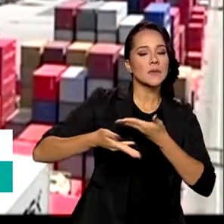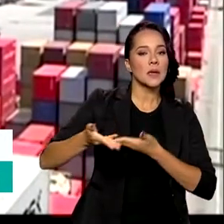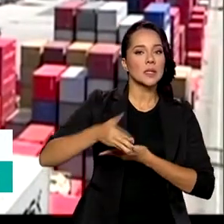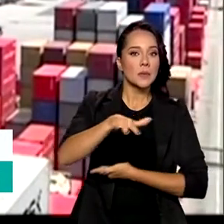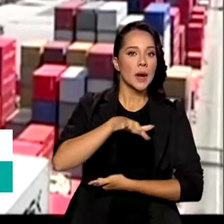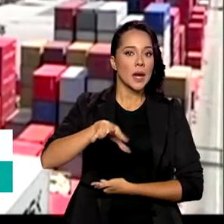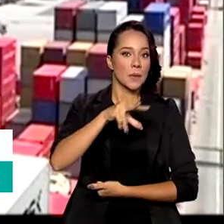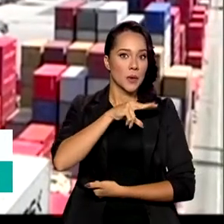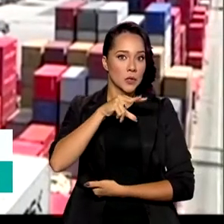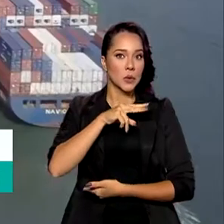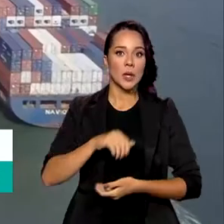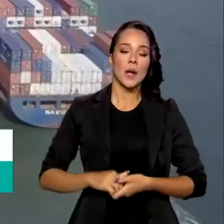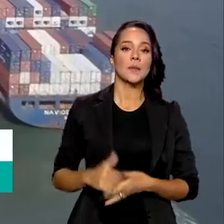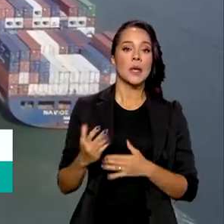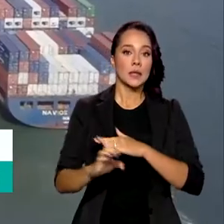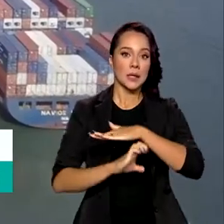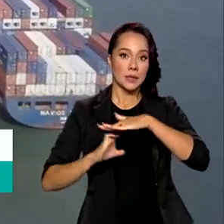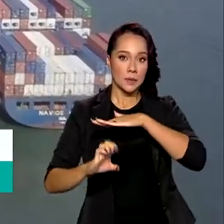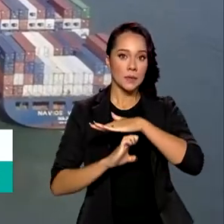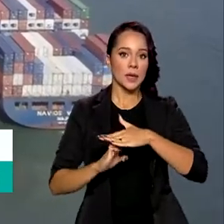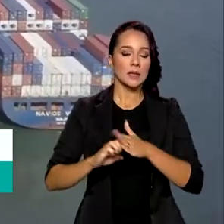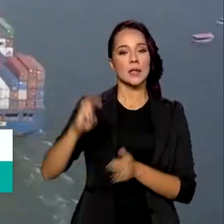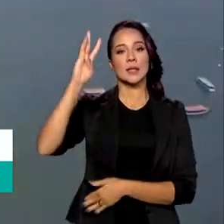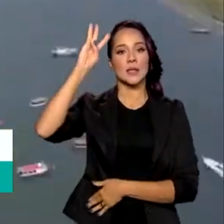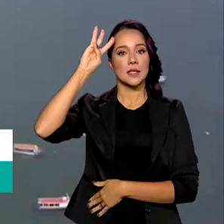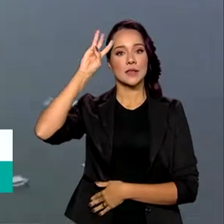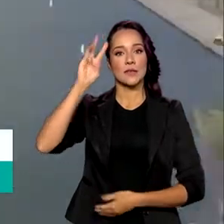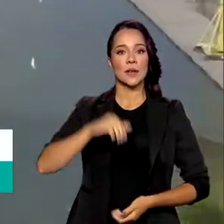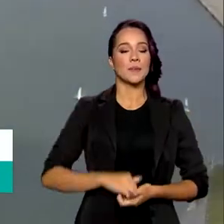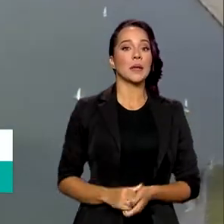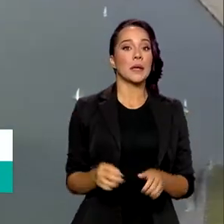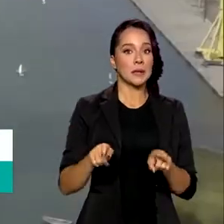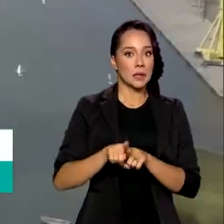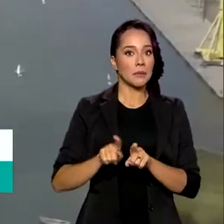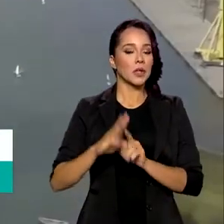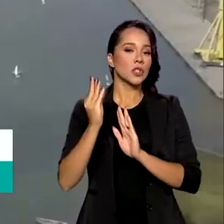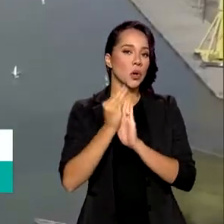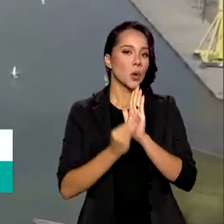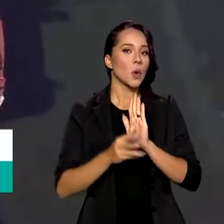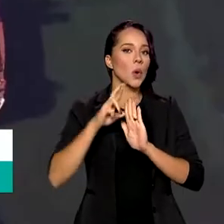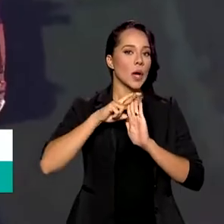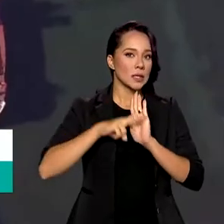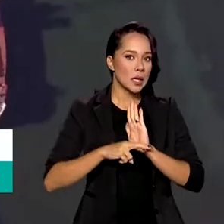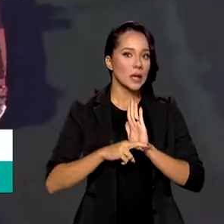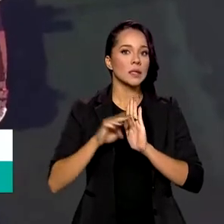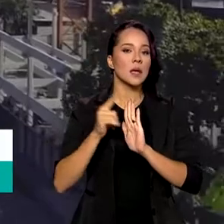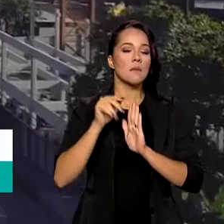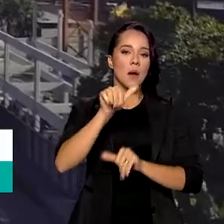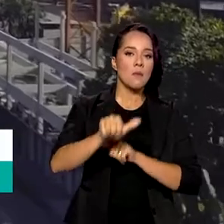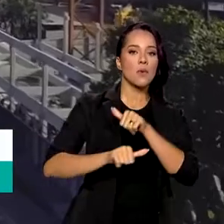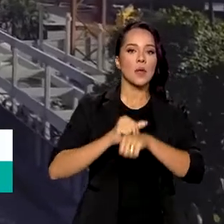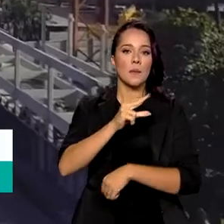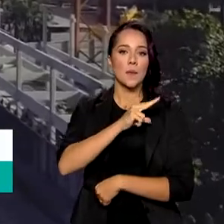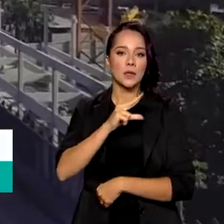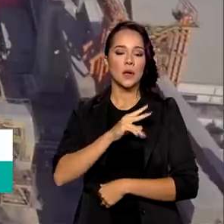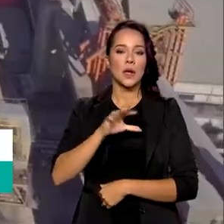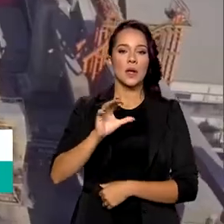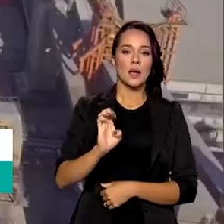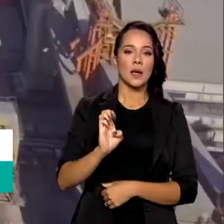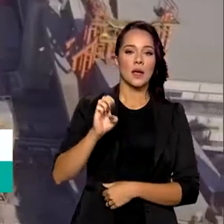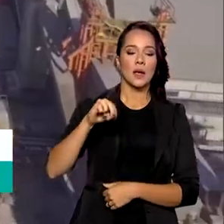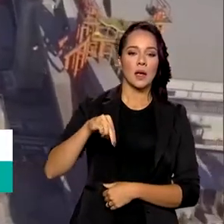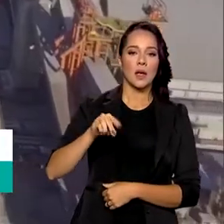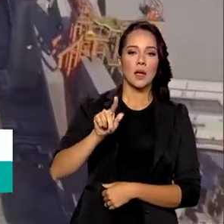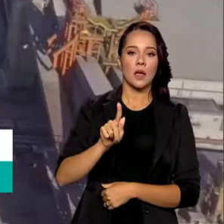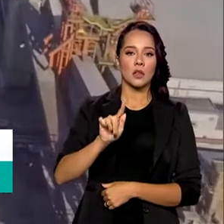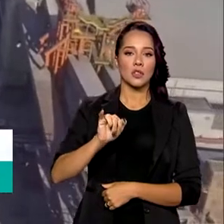para o setor privado dessas empresas nesta terça-feira também foram definidas as regras para desestatização da engenharia